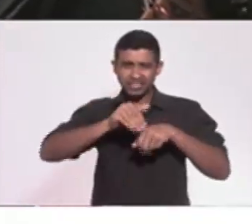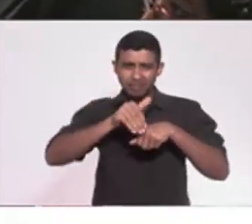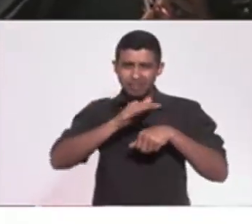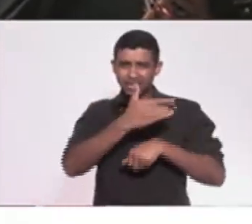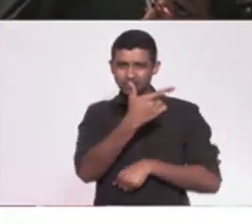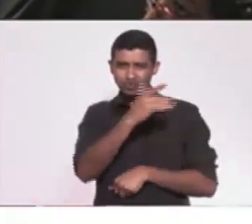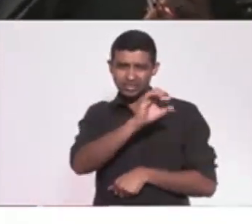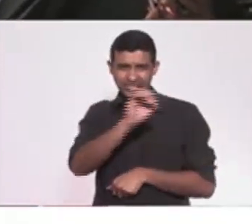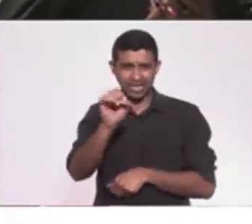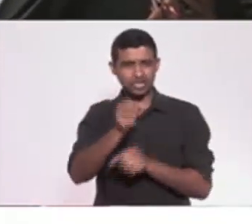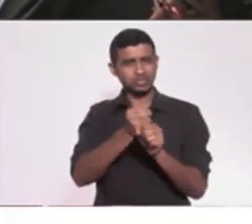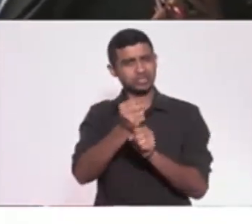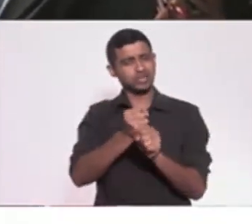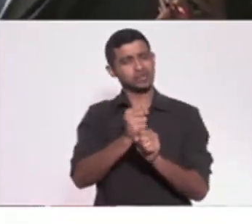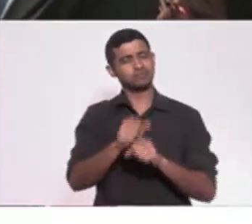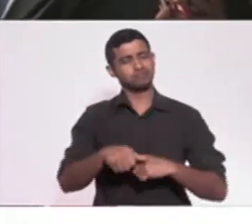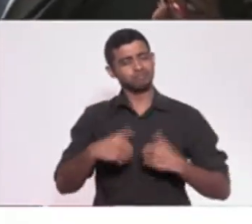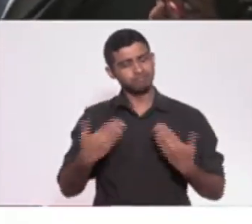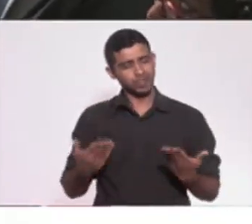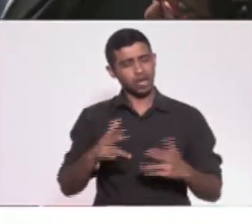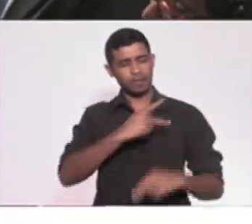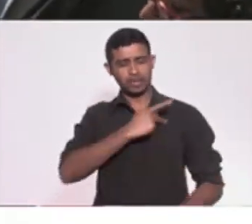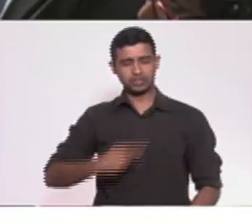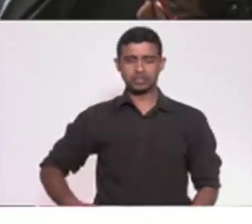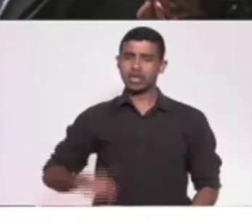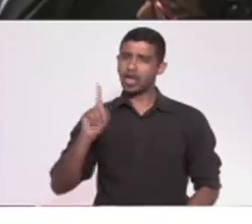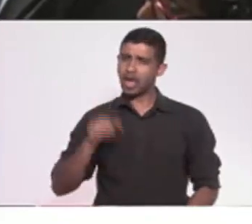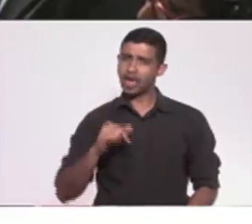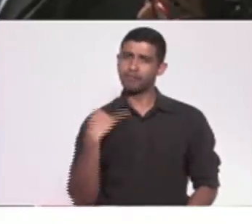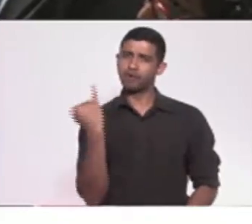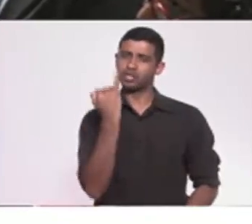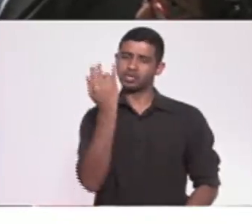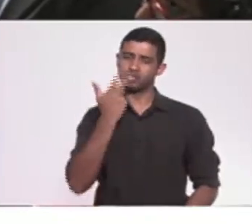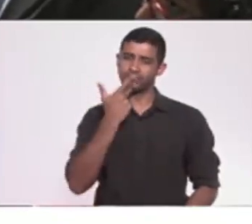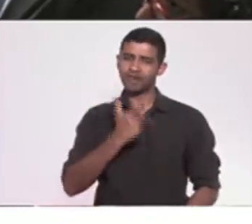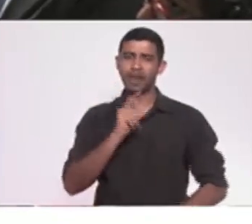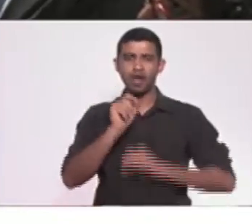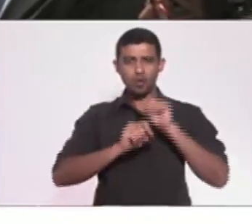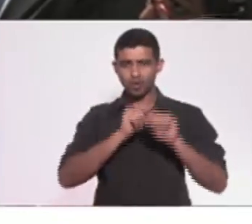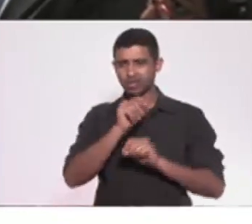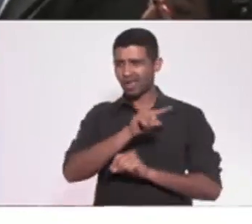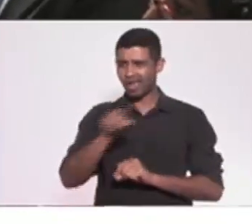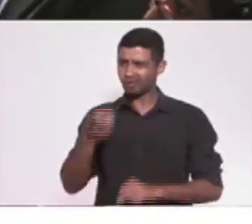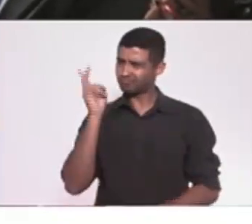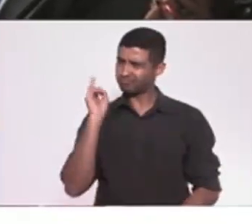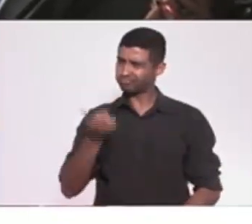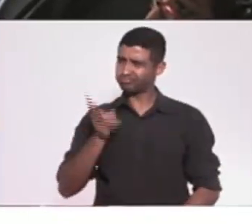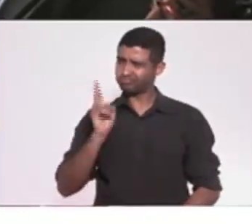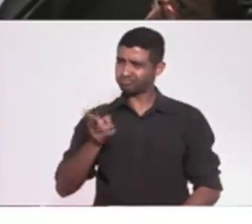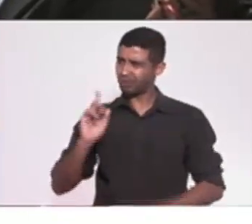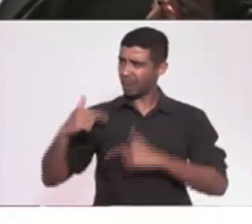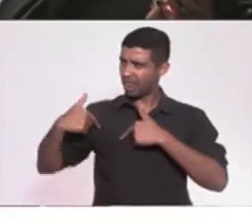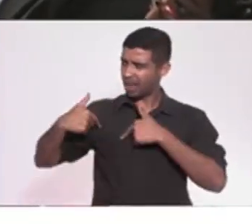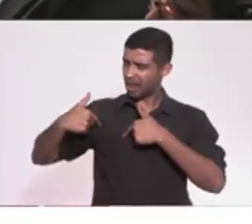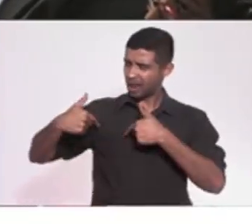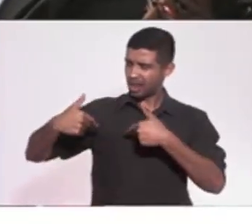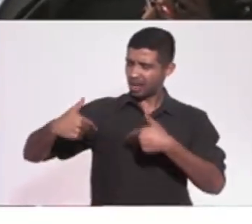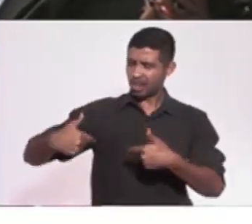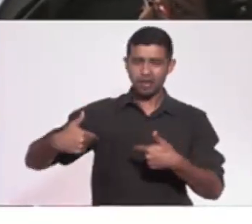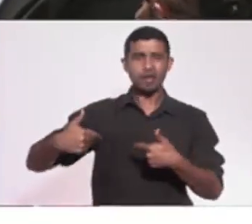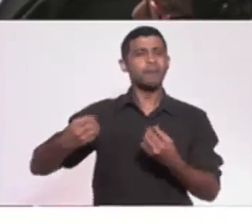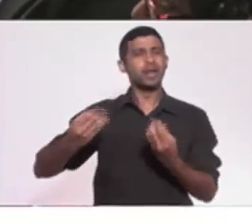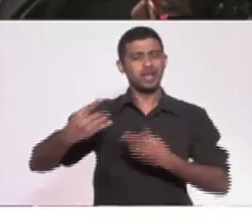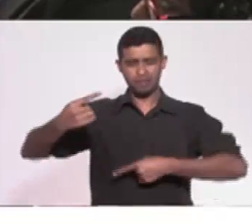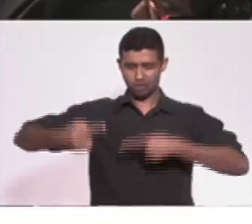200 anos. E, portanto, é importante destacar que eles continuaram lutando pelo poder